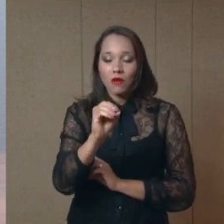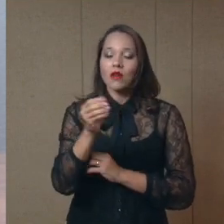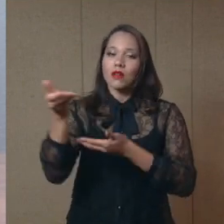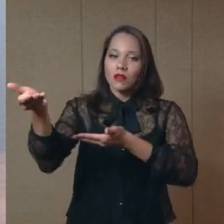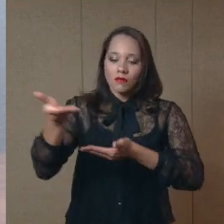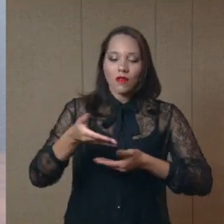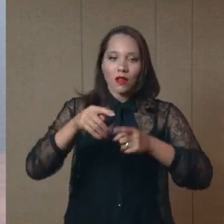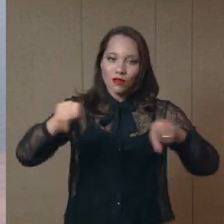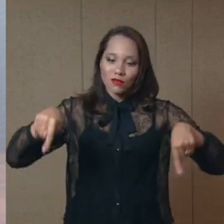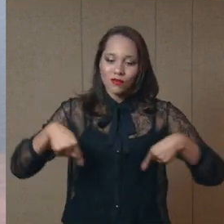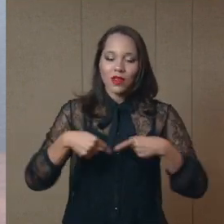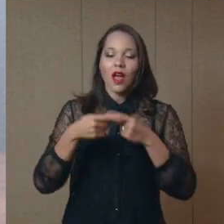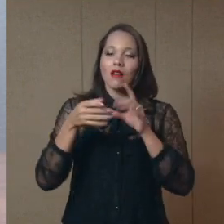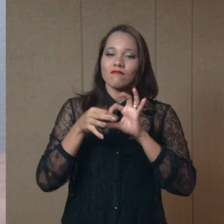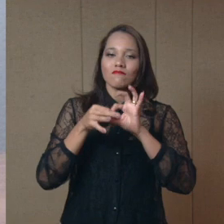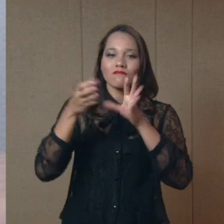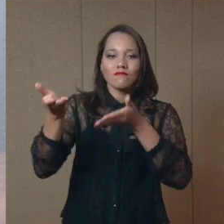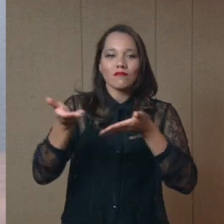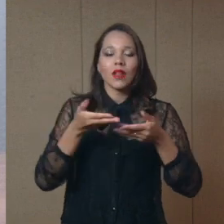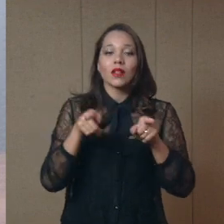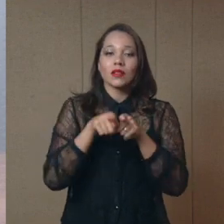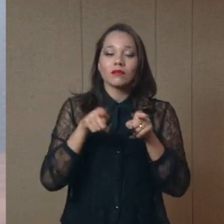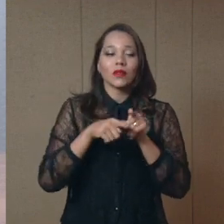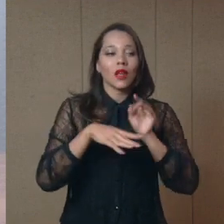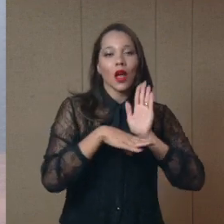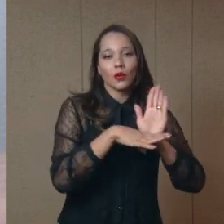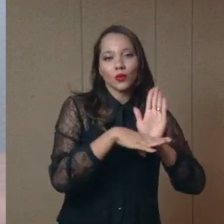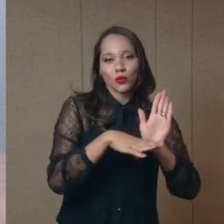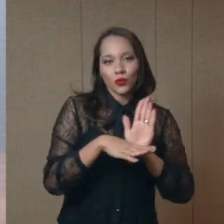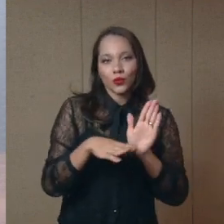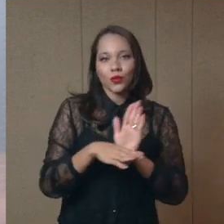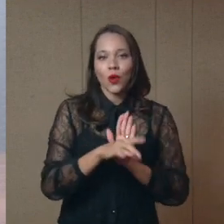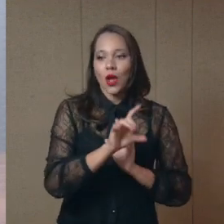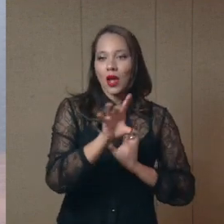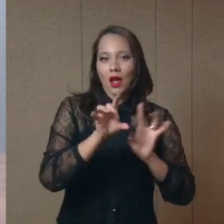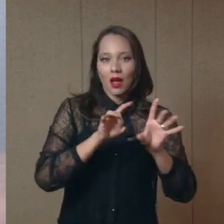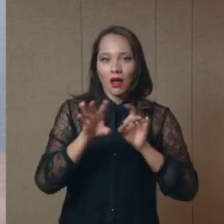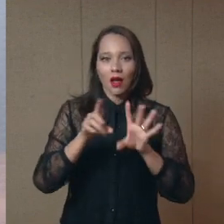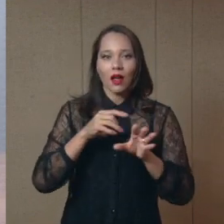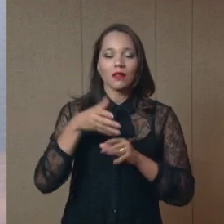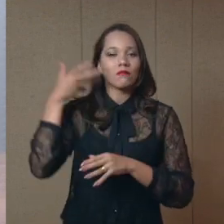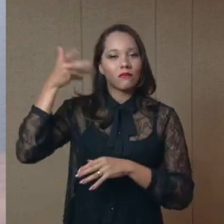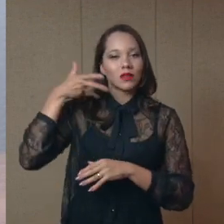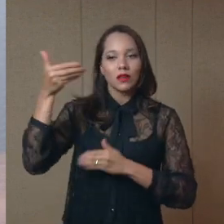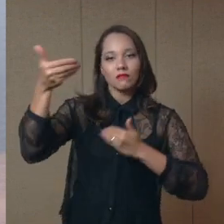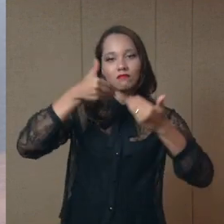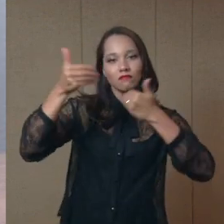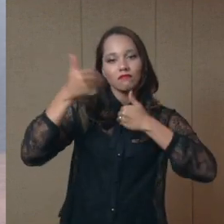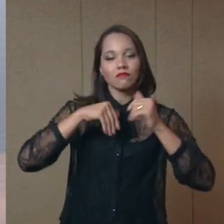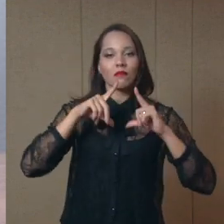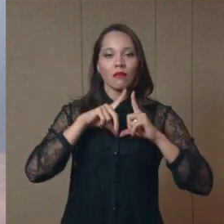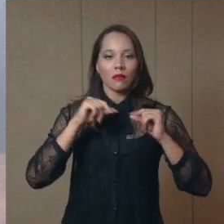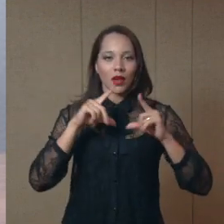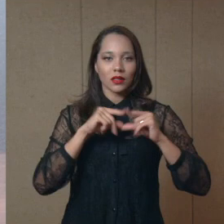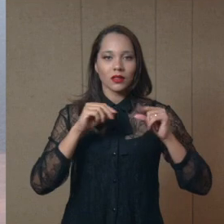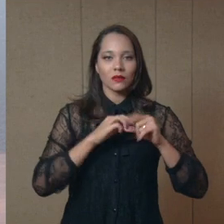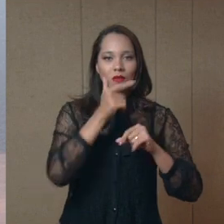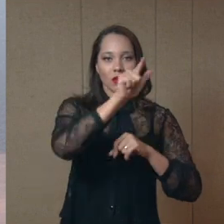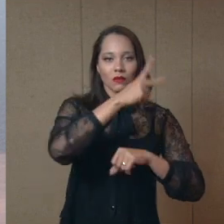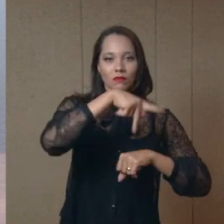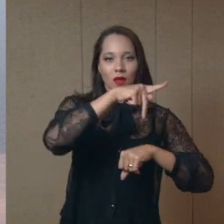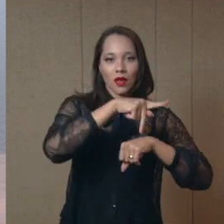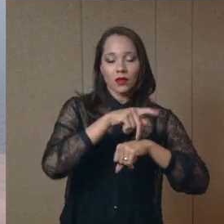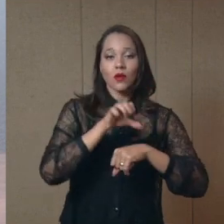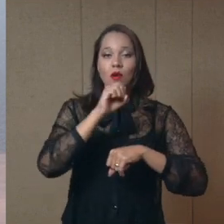esse espaço onde estamos e que também viabilizou a vinda a brasília dos nossos palestrantes que vieram de outros países